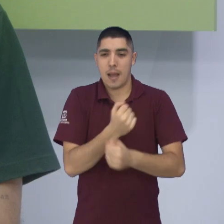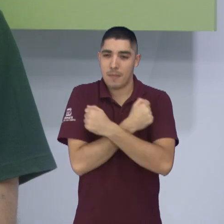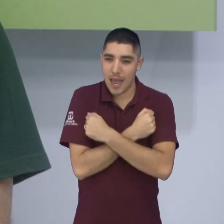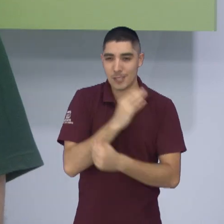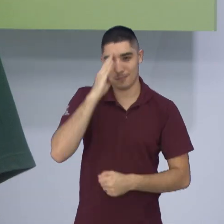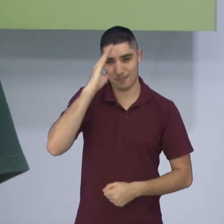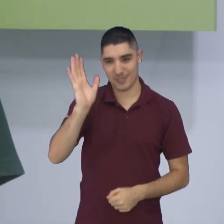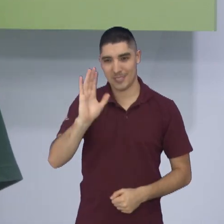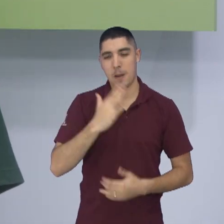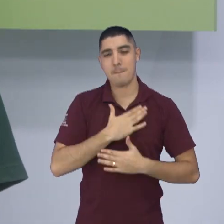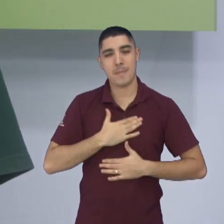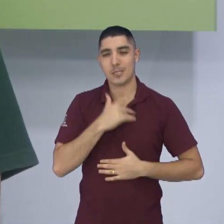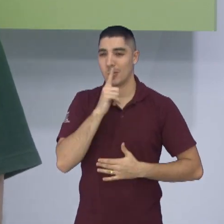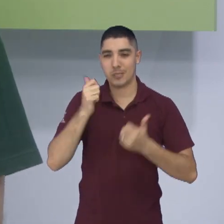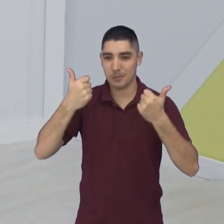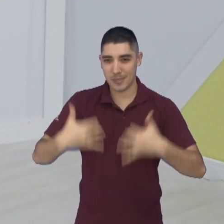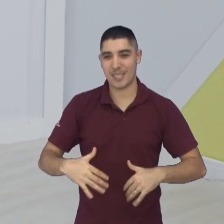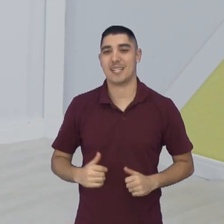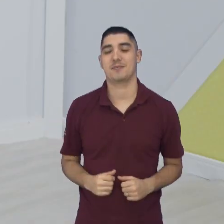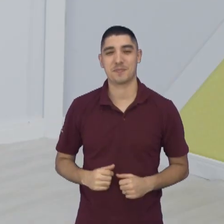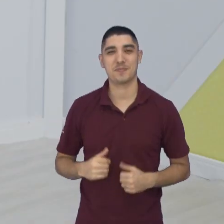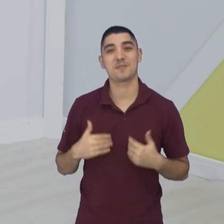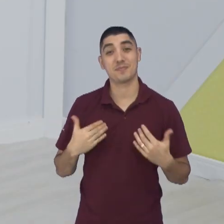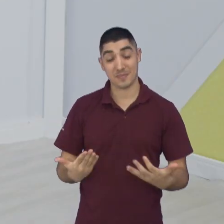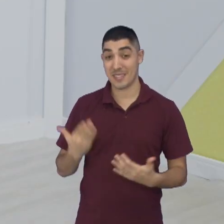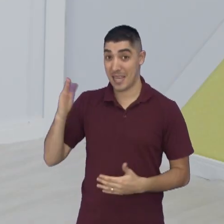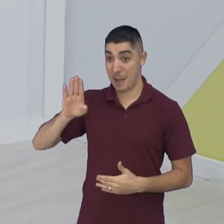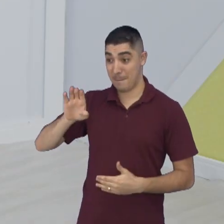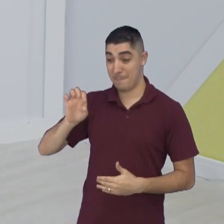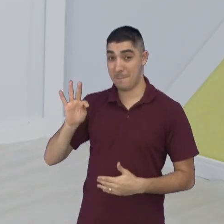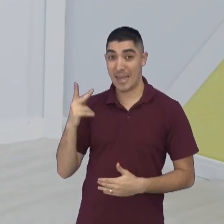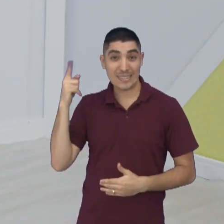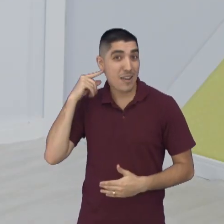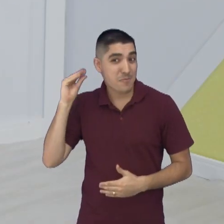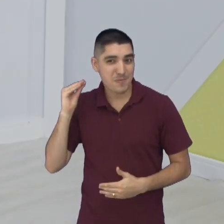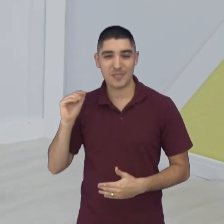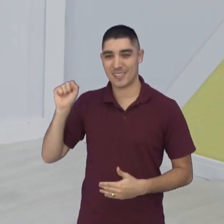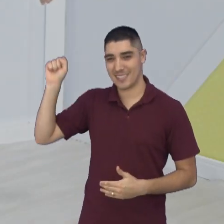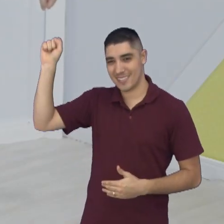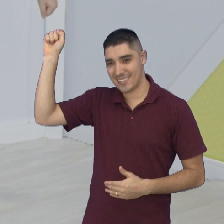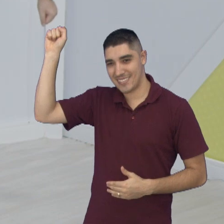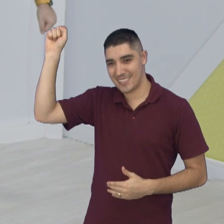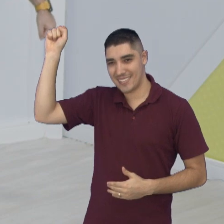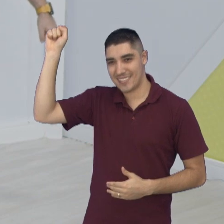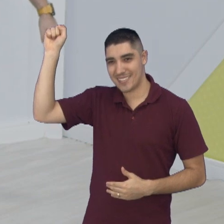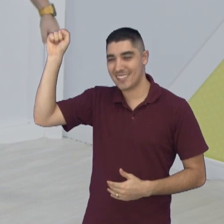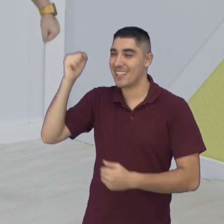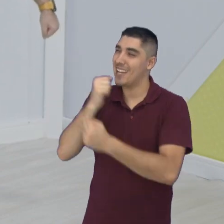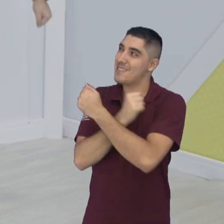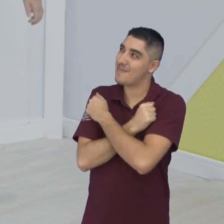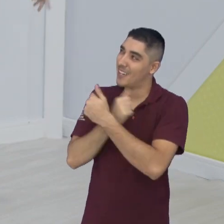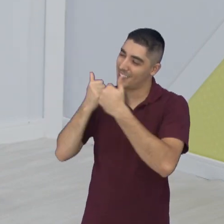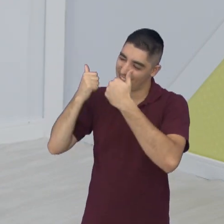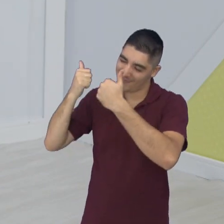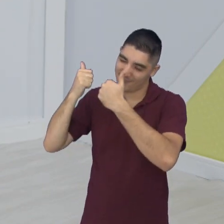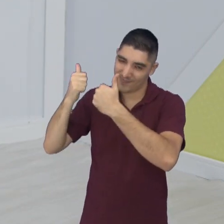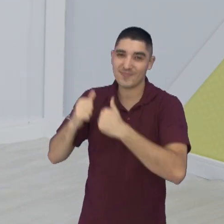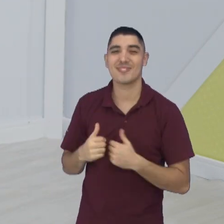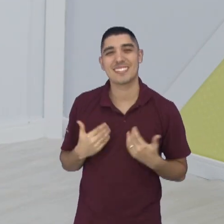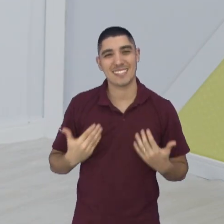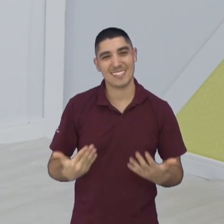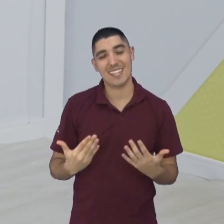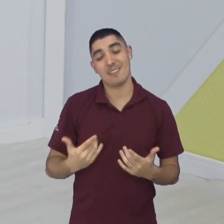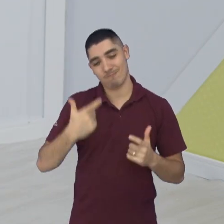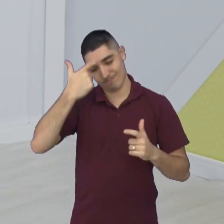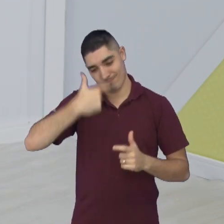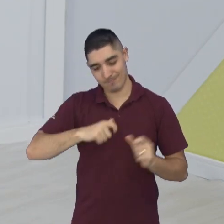um prazer inenarrável estar em mais uma Hora do Esporte. Eita, Beth, já fica lá no pique. Luizão, aquele abraço, hein? Aquele soquinho maroto, Luizão, sempre